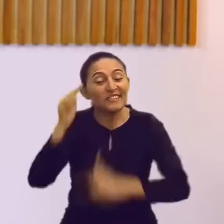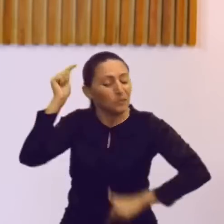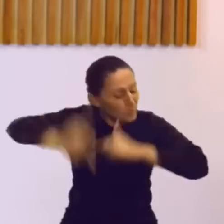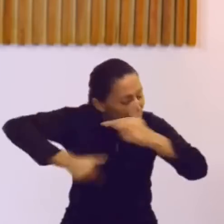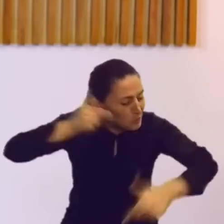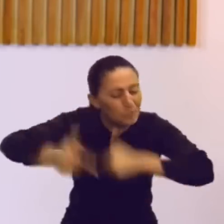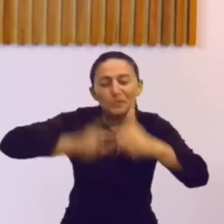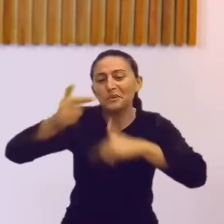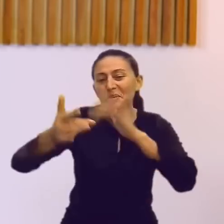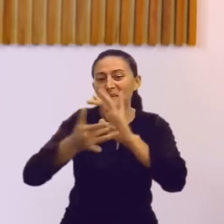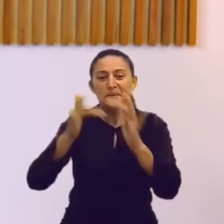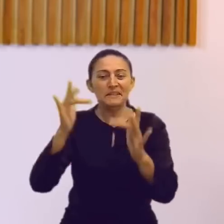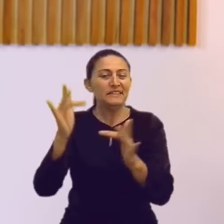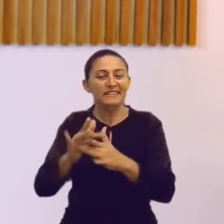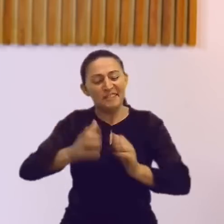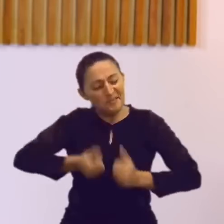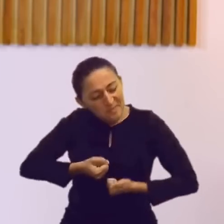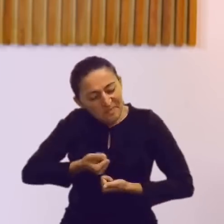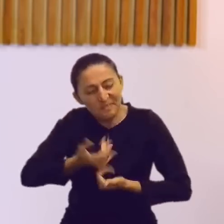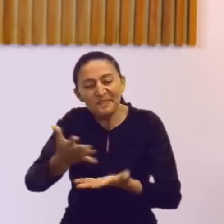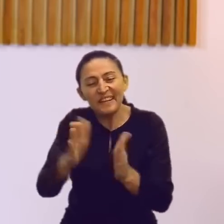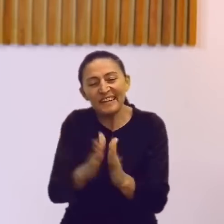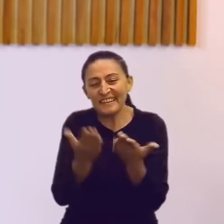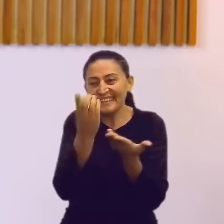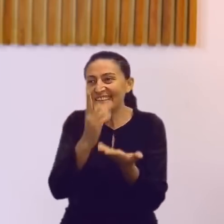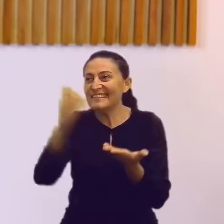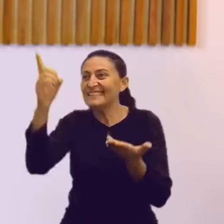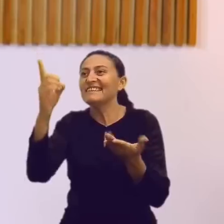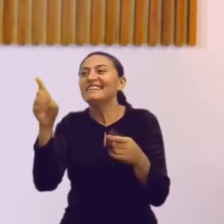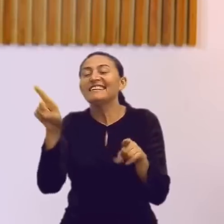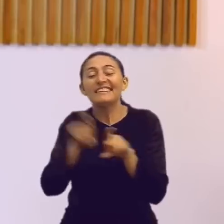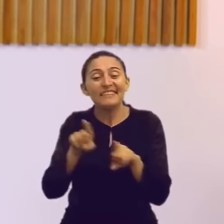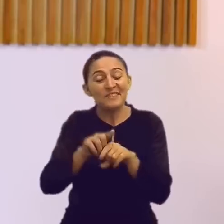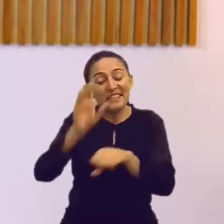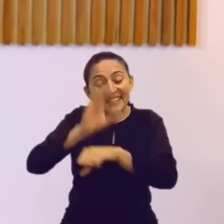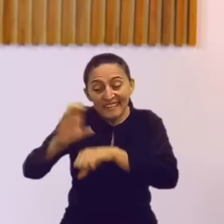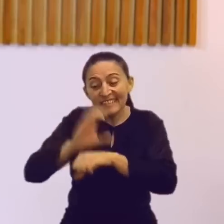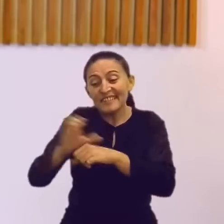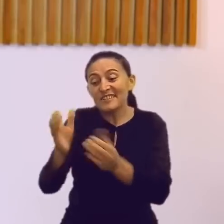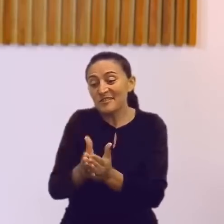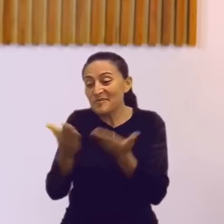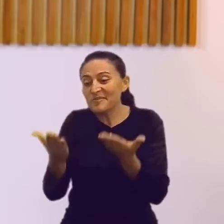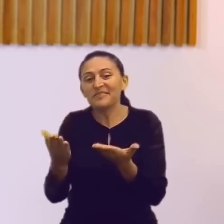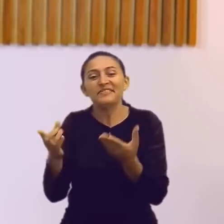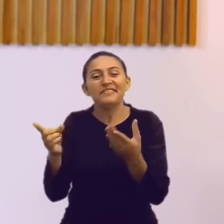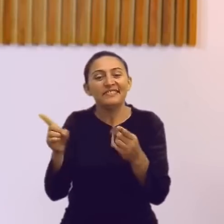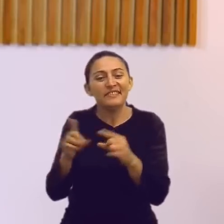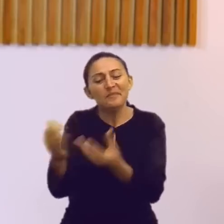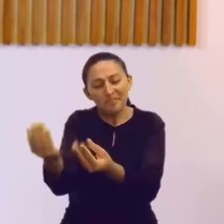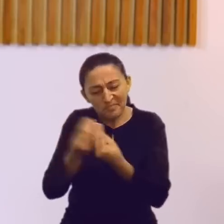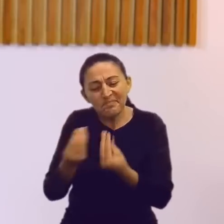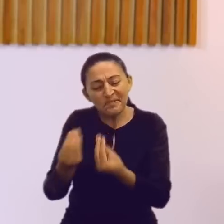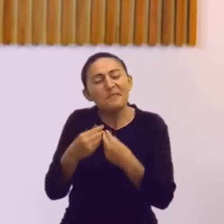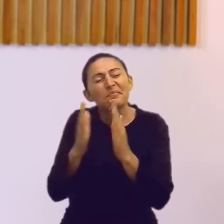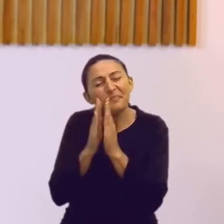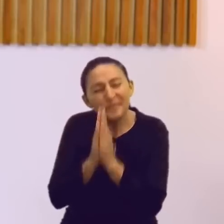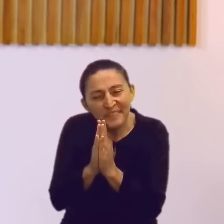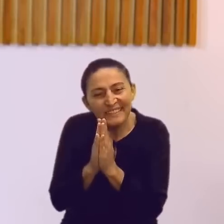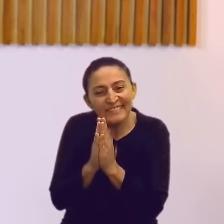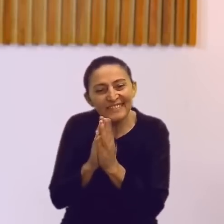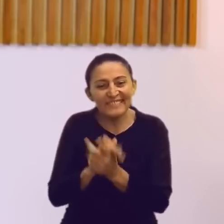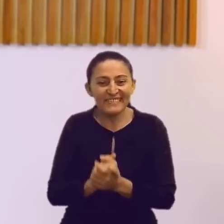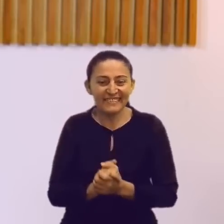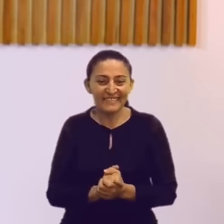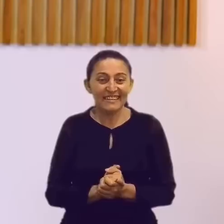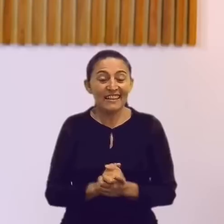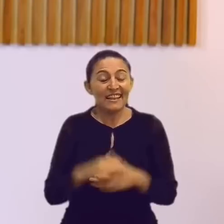Eu quero doar mais Bíblias e mais cursos bíblicos. Me dê mais, por favor. Então o